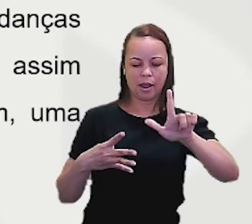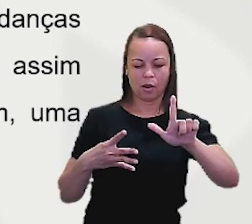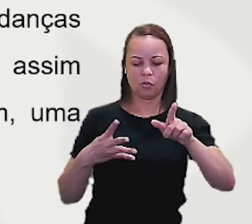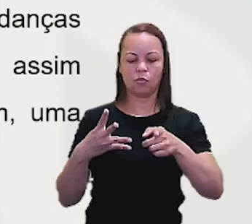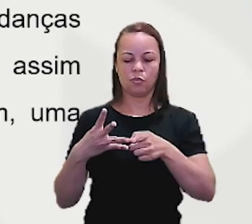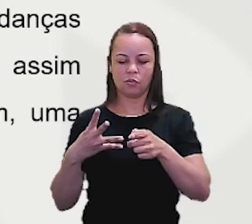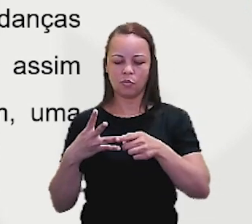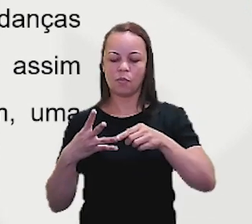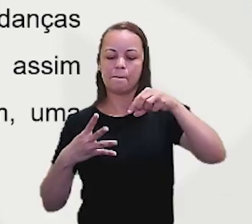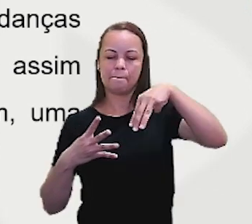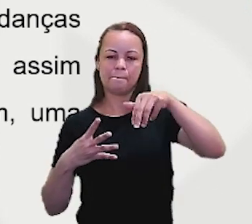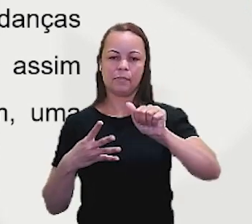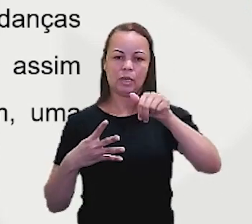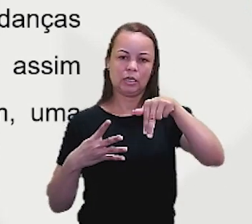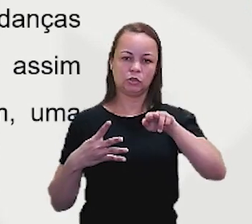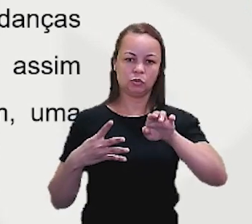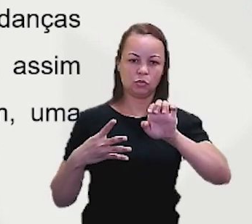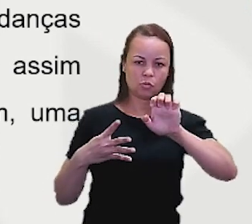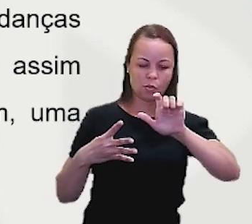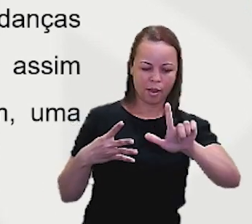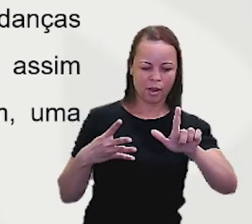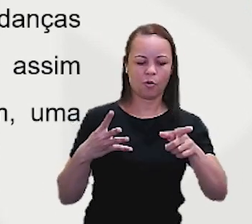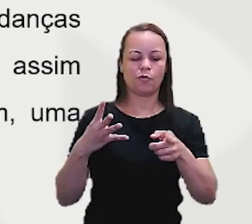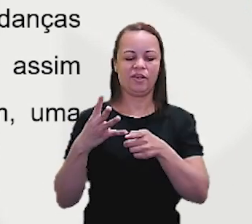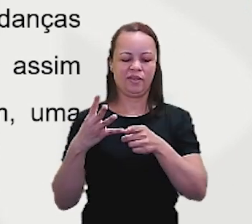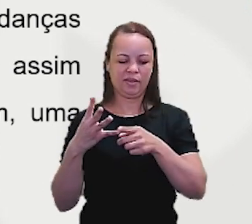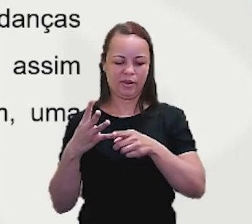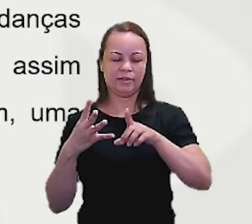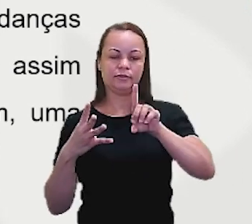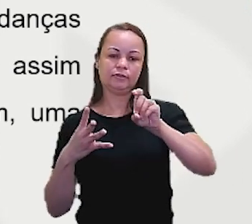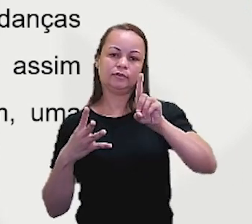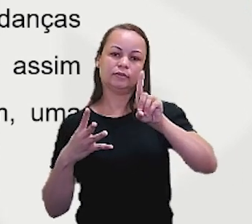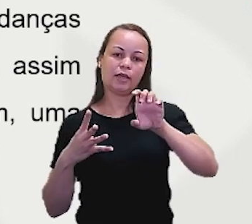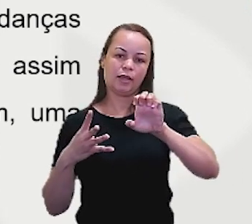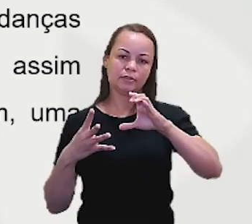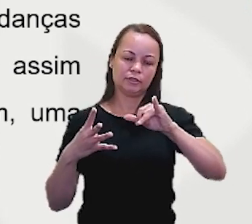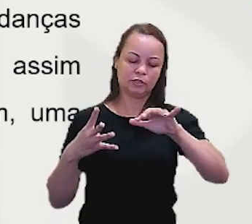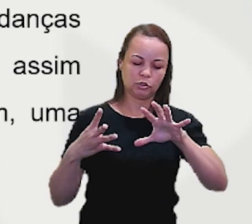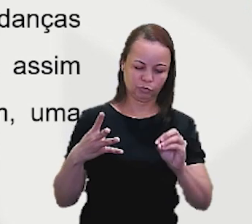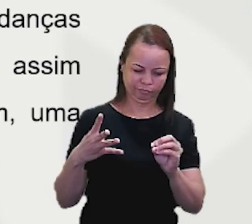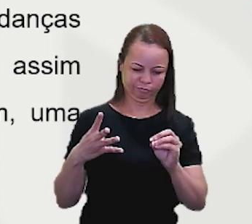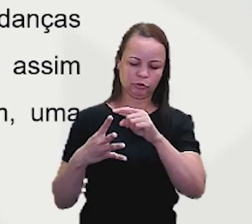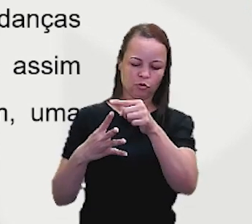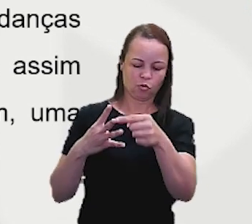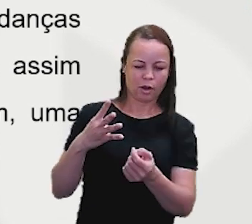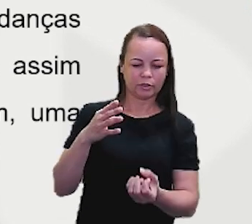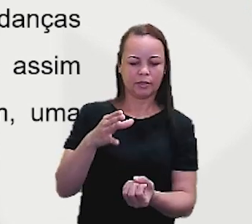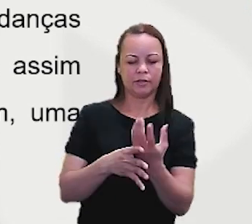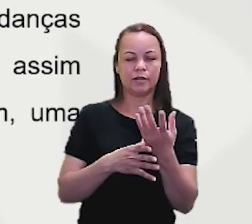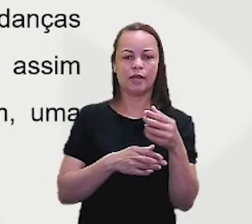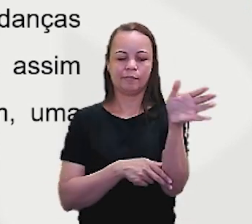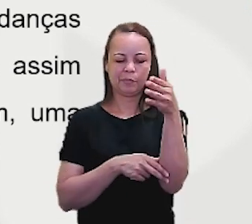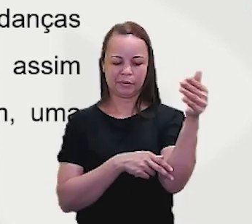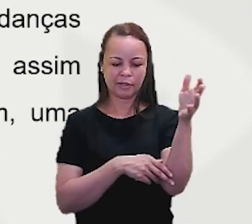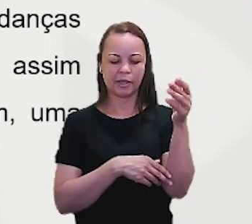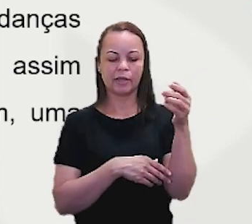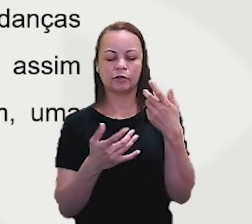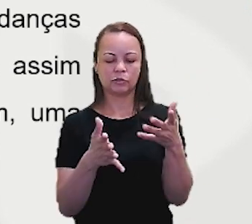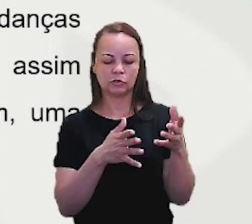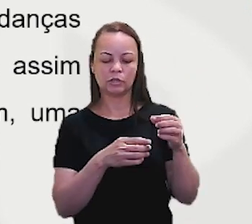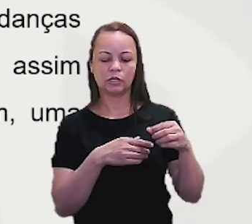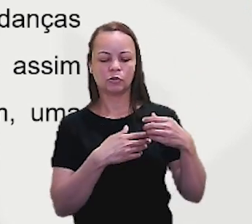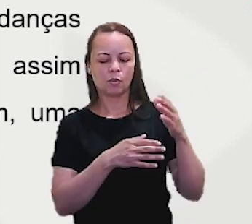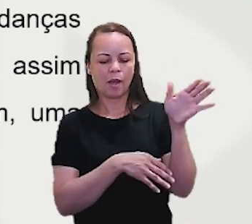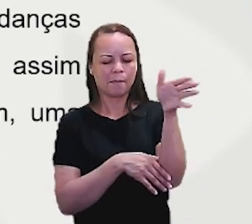A nova bandeira se aproveitou de algumas características da sua versão monárquica, como as cores, mas introduziu